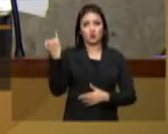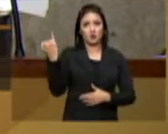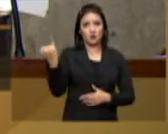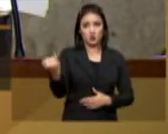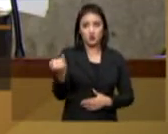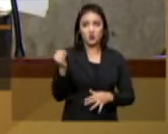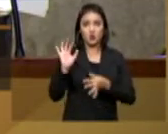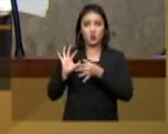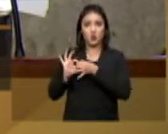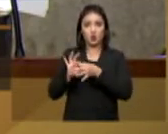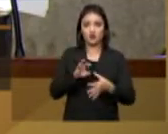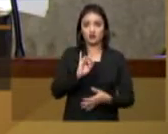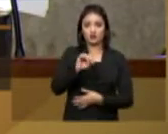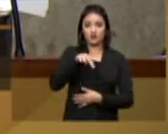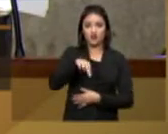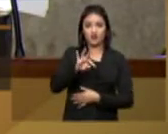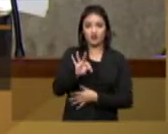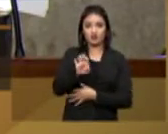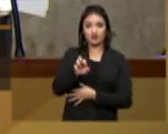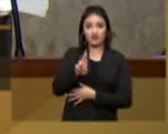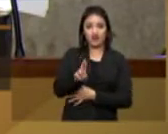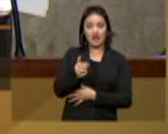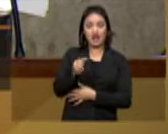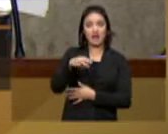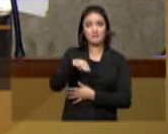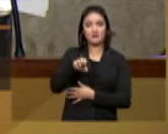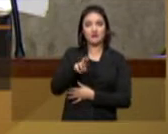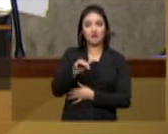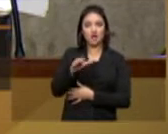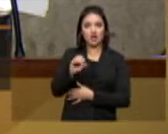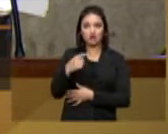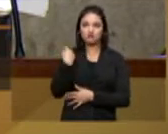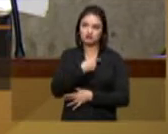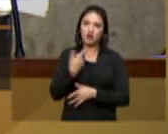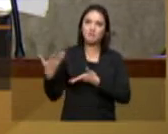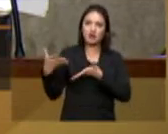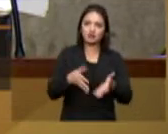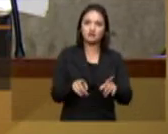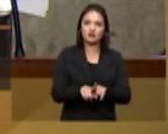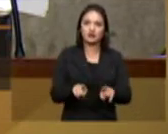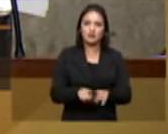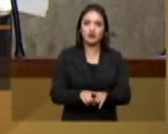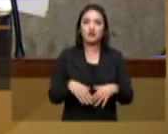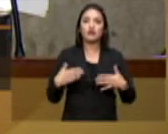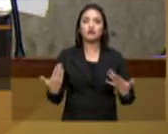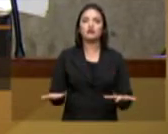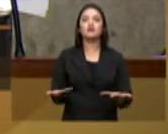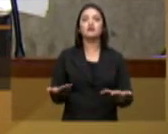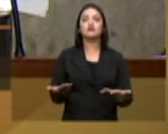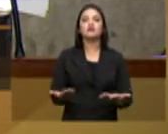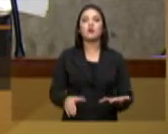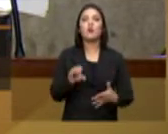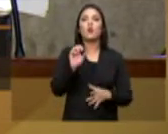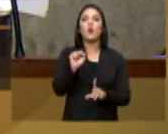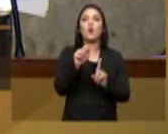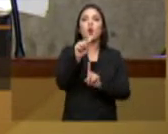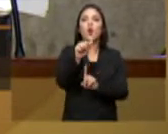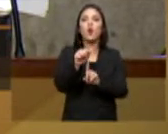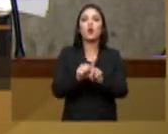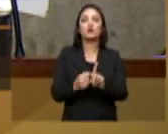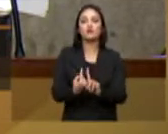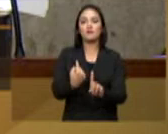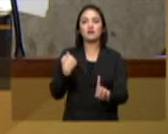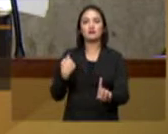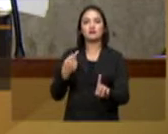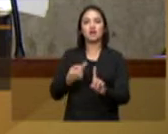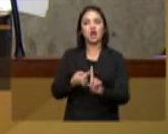nos inserimos e em que é antecipada, de modo significativo, em 8 meses, a consagração